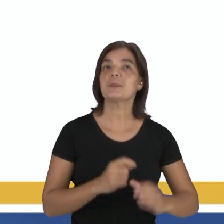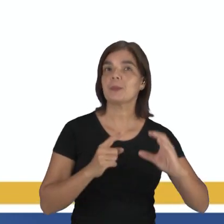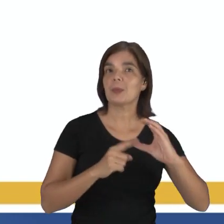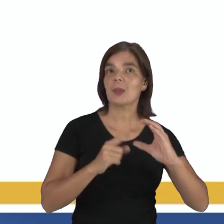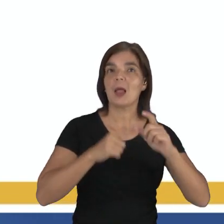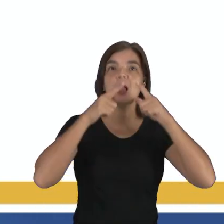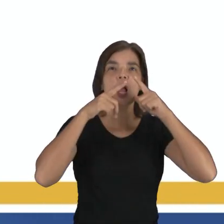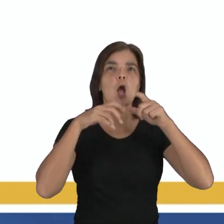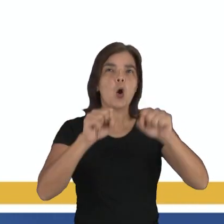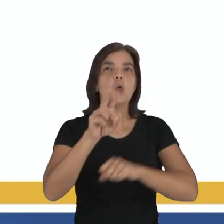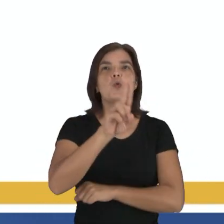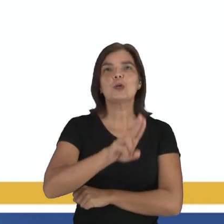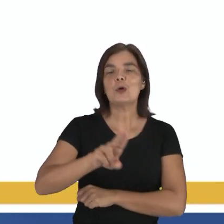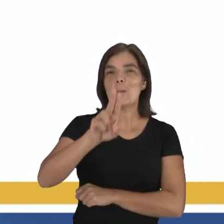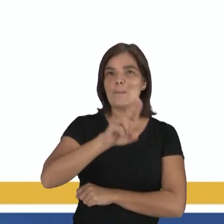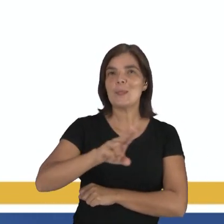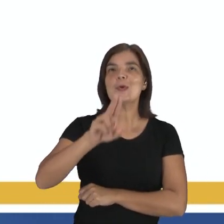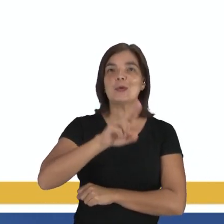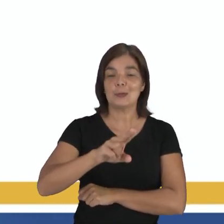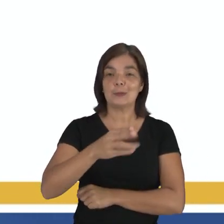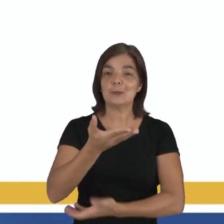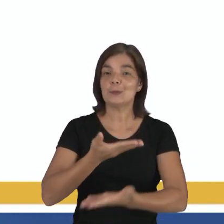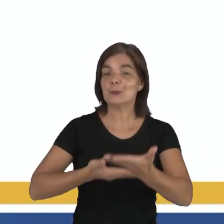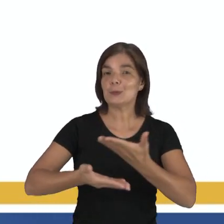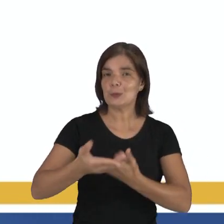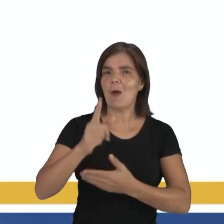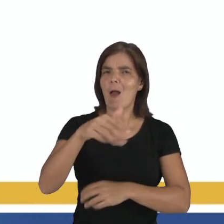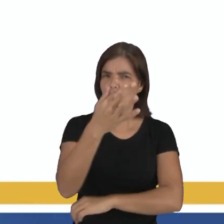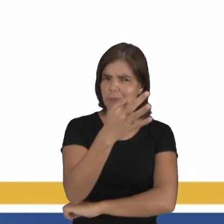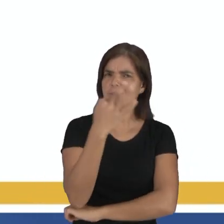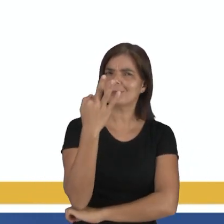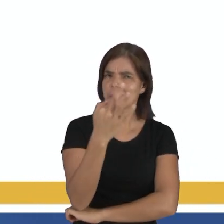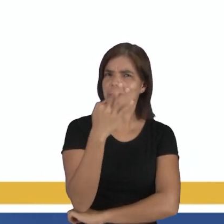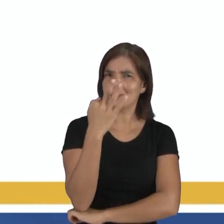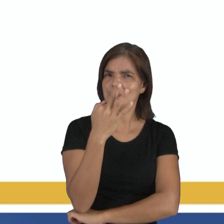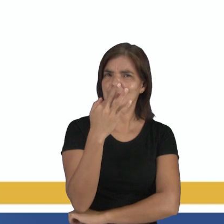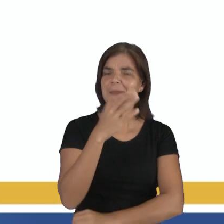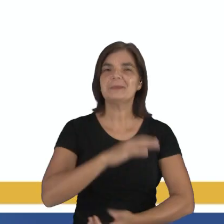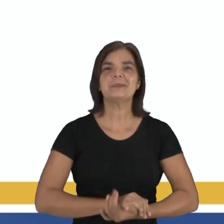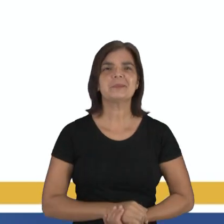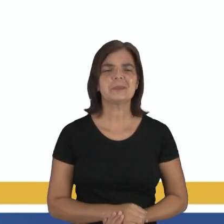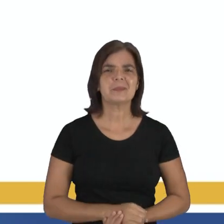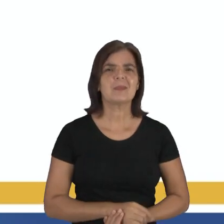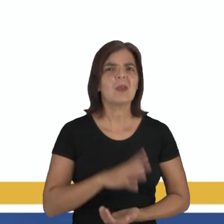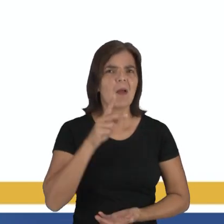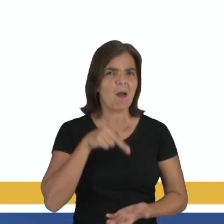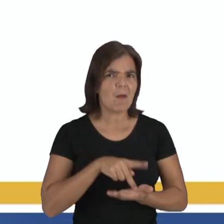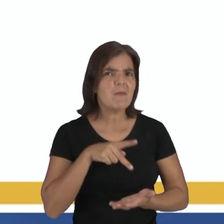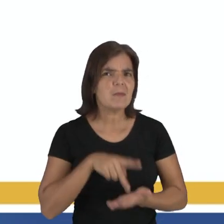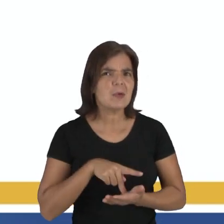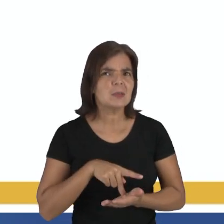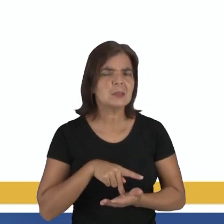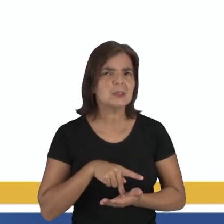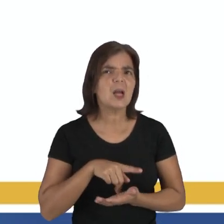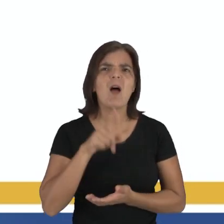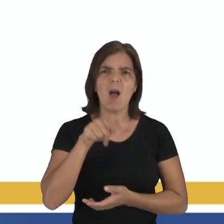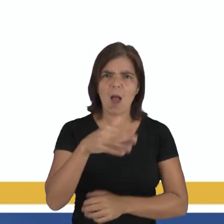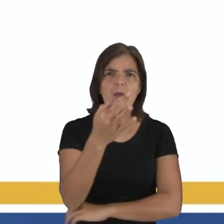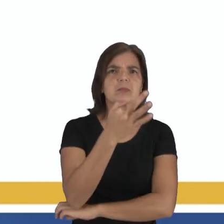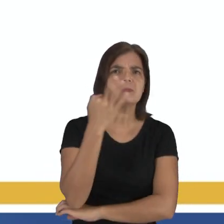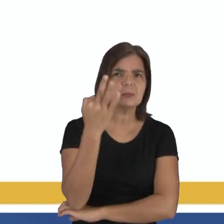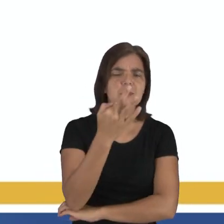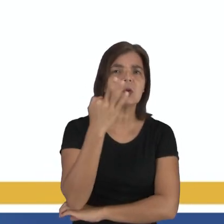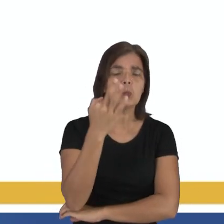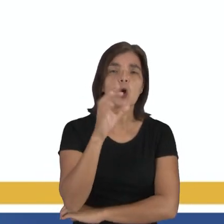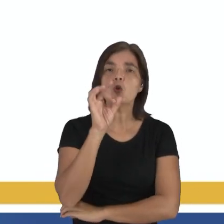Letra C. A linguagem utilizada pelos interlocutores é formal. Essa afirmativa é verdadeira, elas são